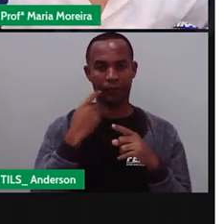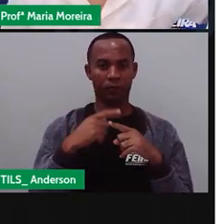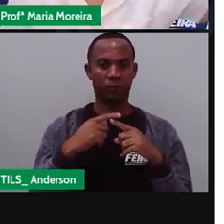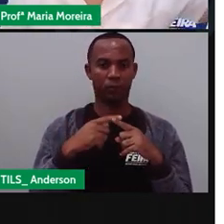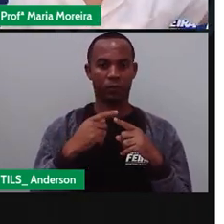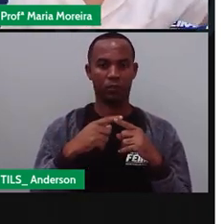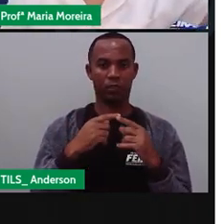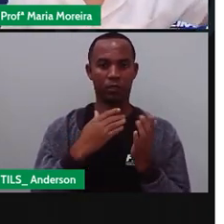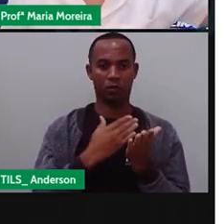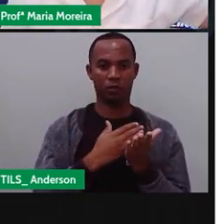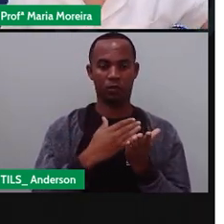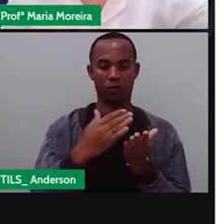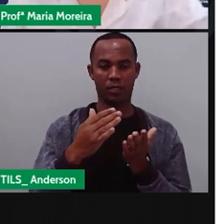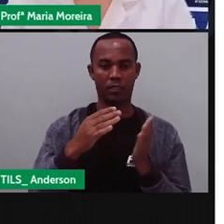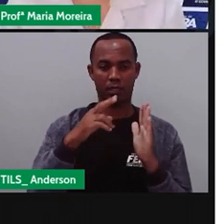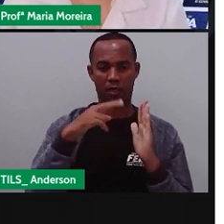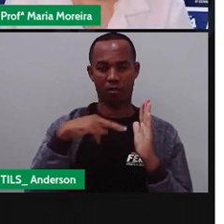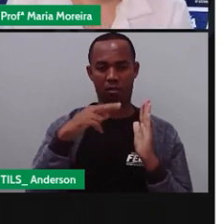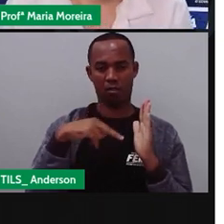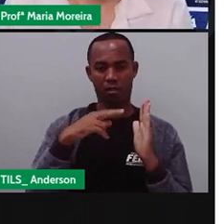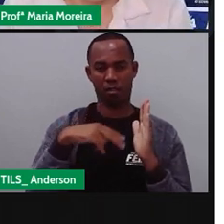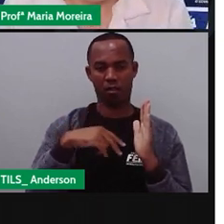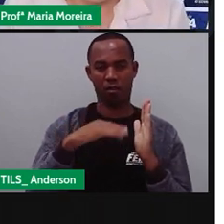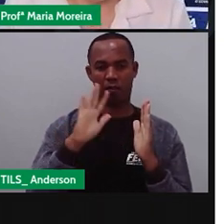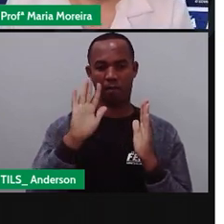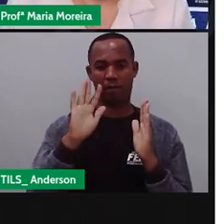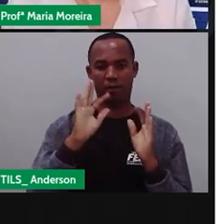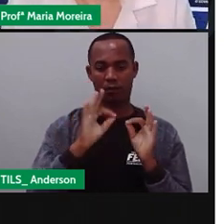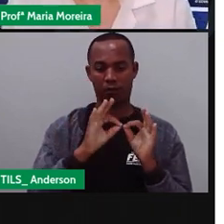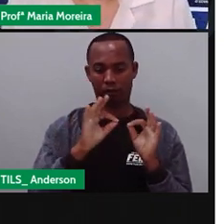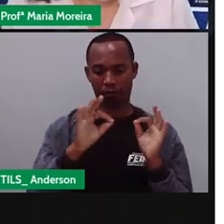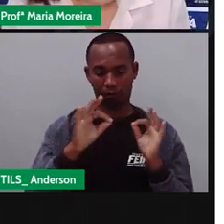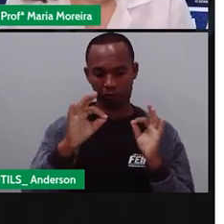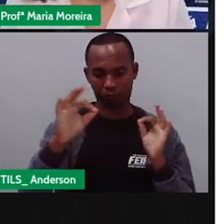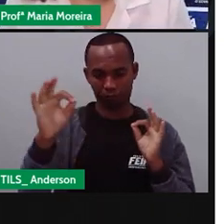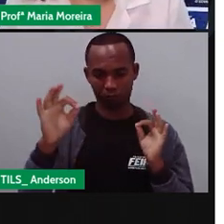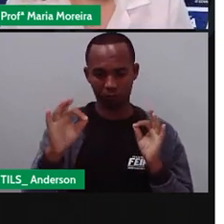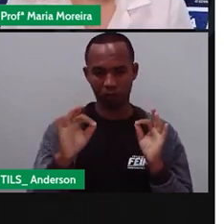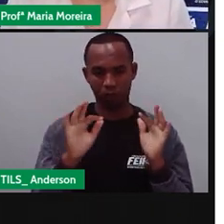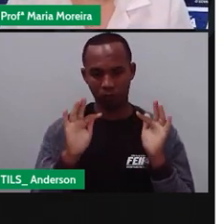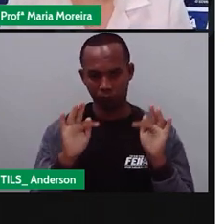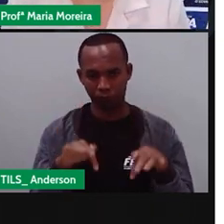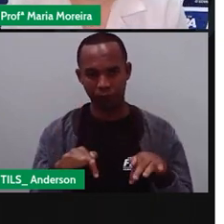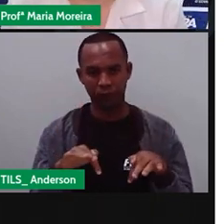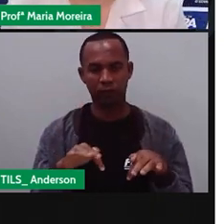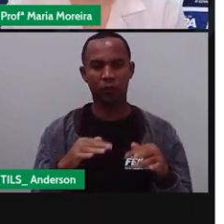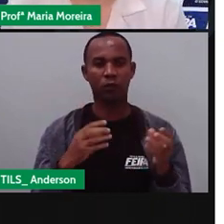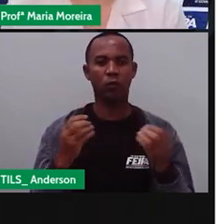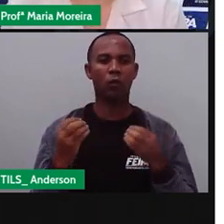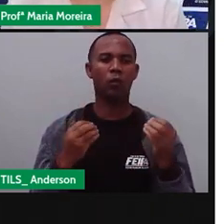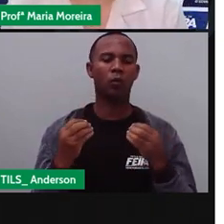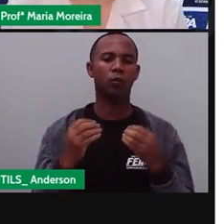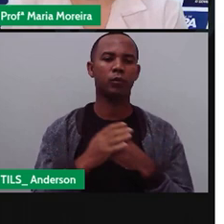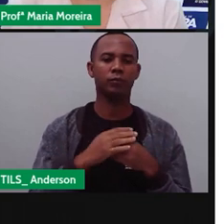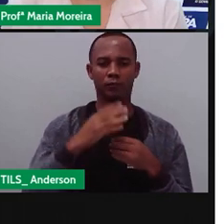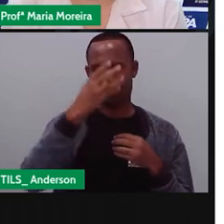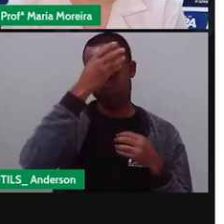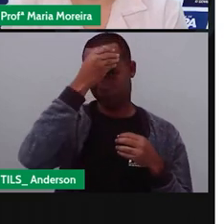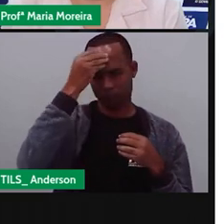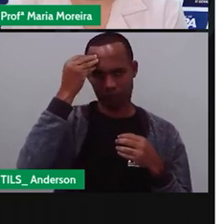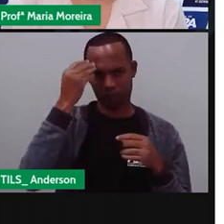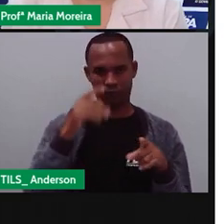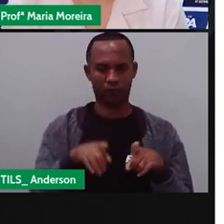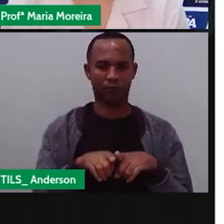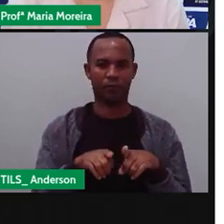vou começar a ler no início do parágrafo, mas ele é tão grande, que quando eu chegar no final eu digo, eita, esqueci o início.